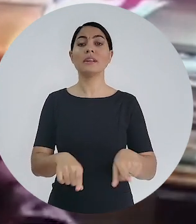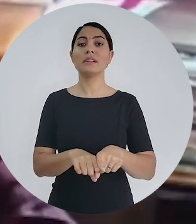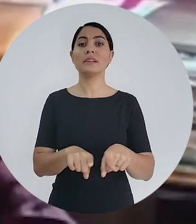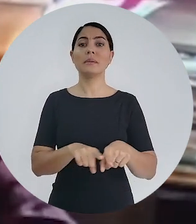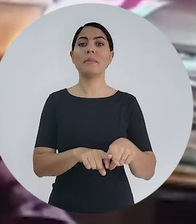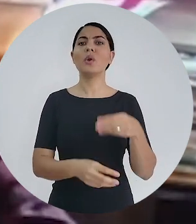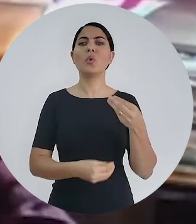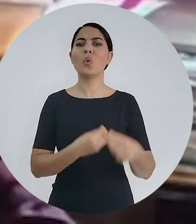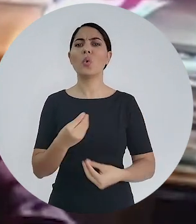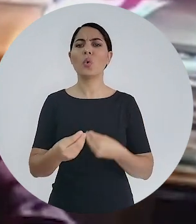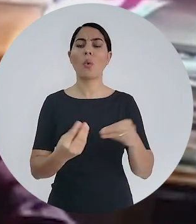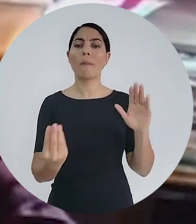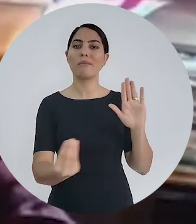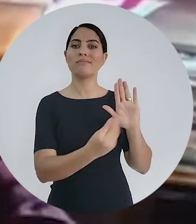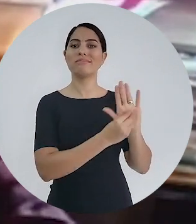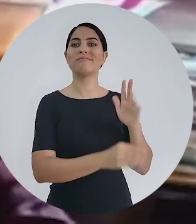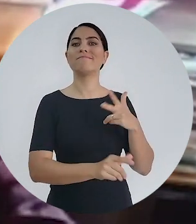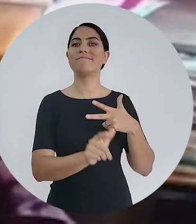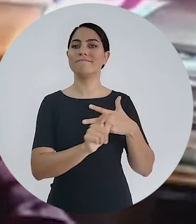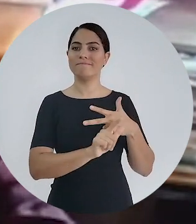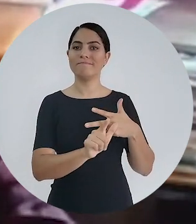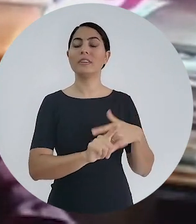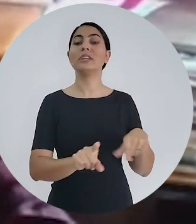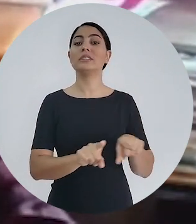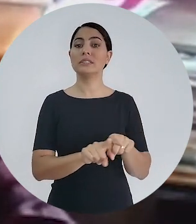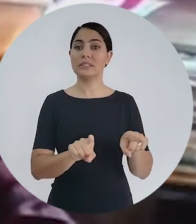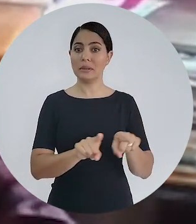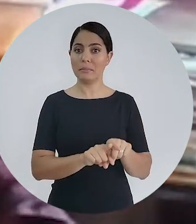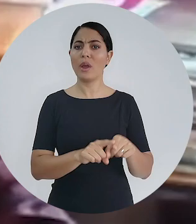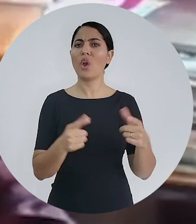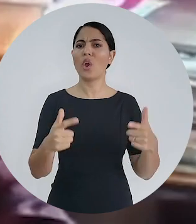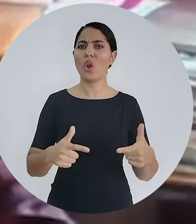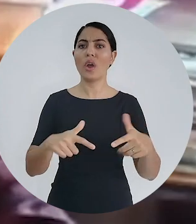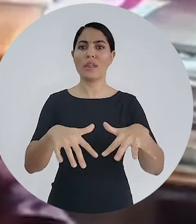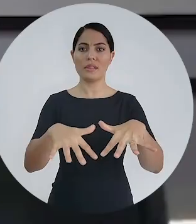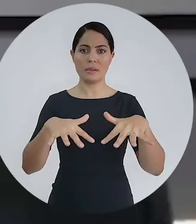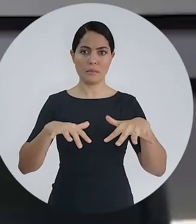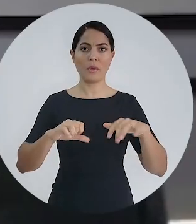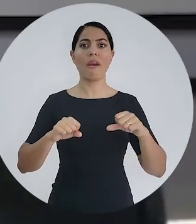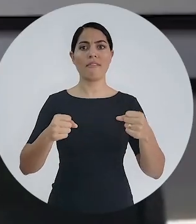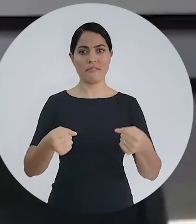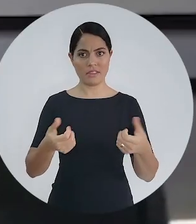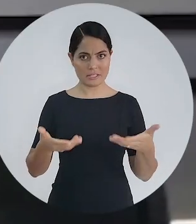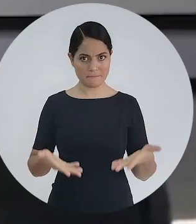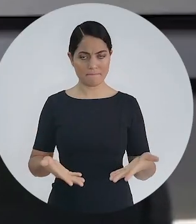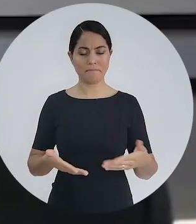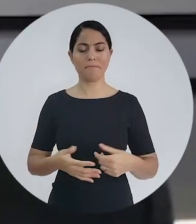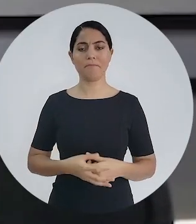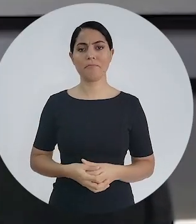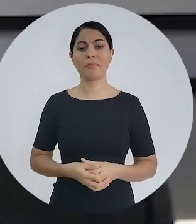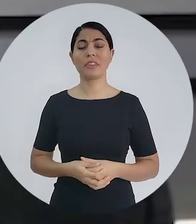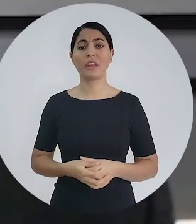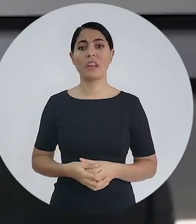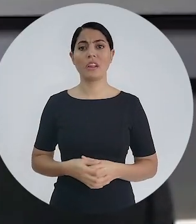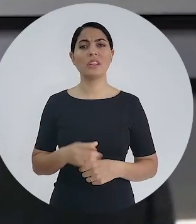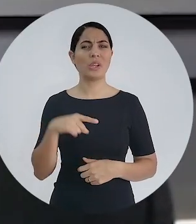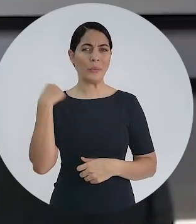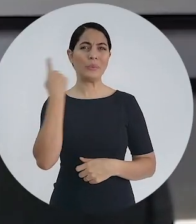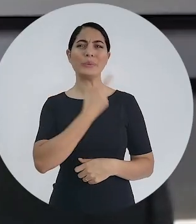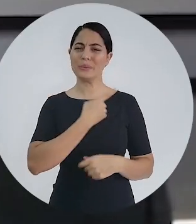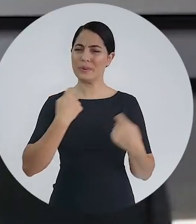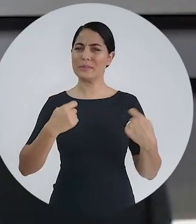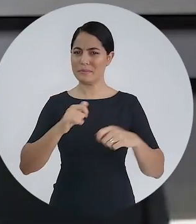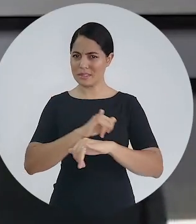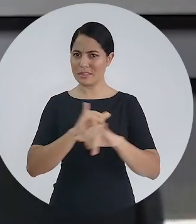direitos solapados pela jurisprudência defensiva dos tribunais. É preciso dizer que